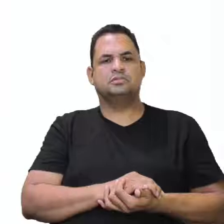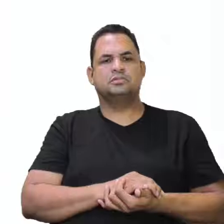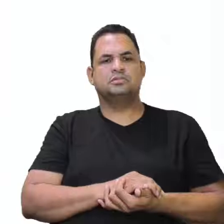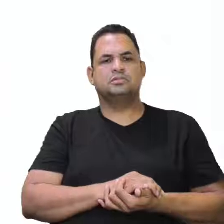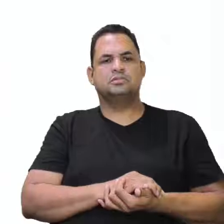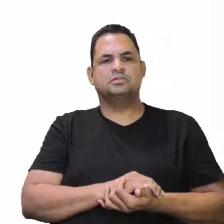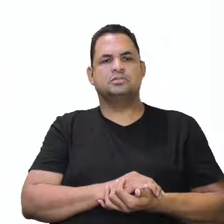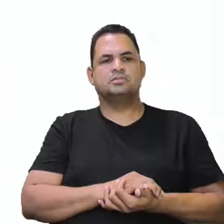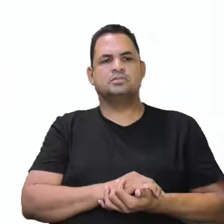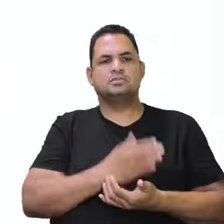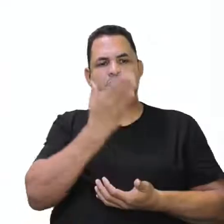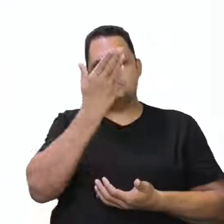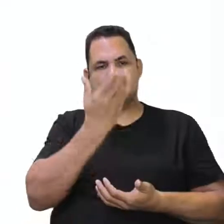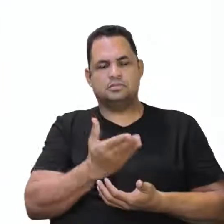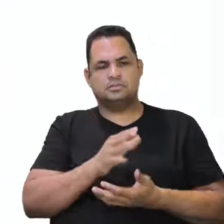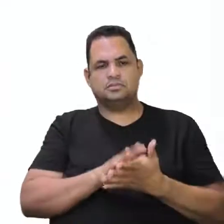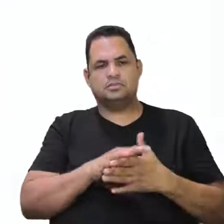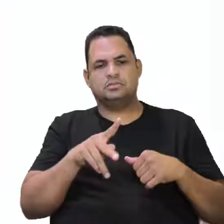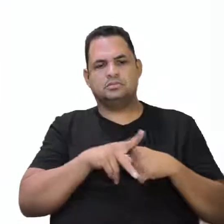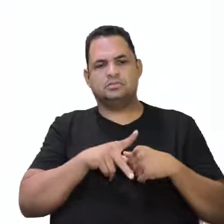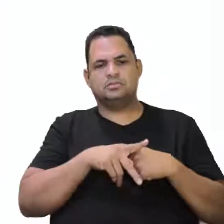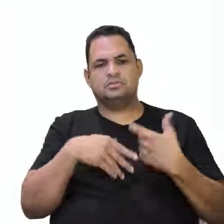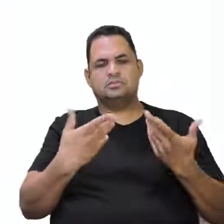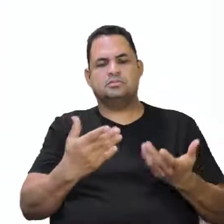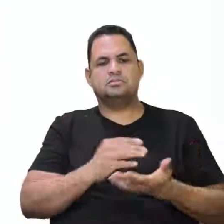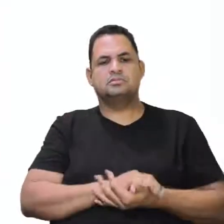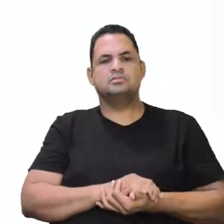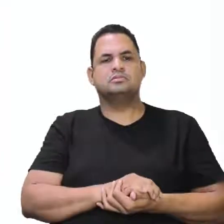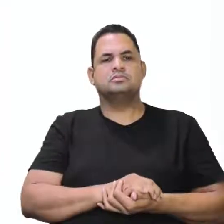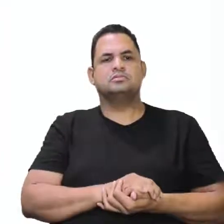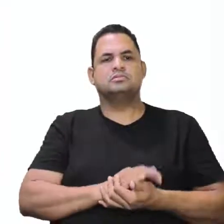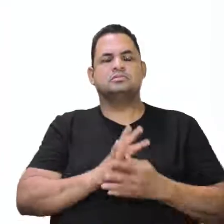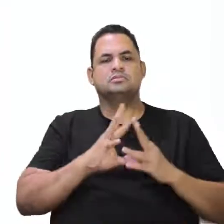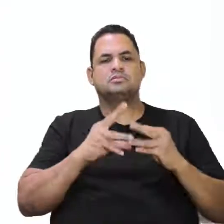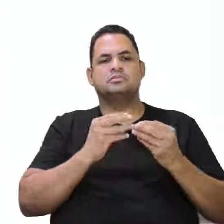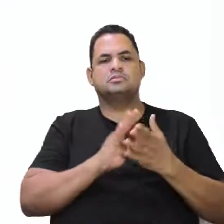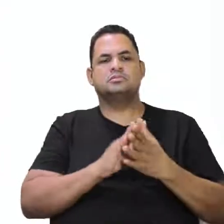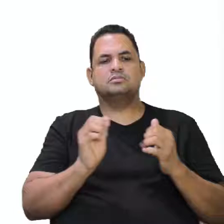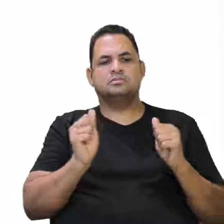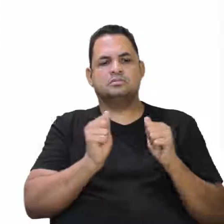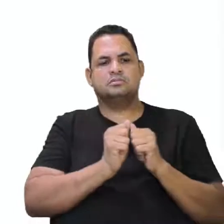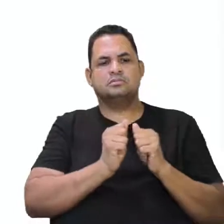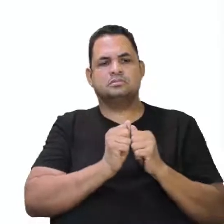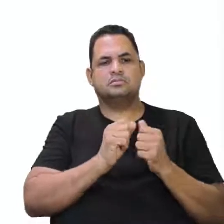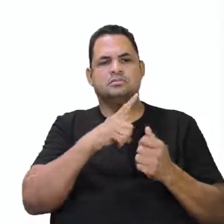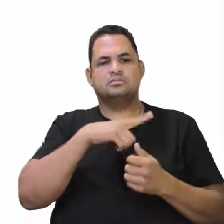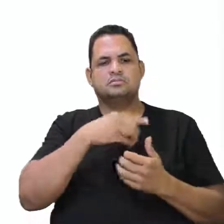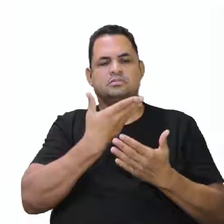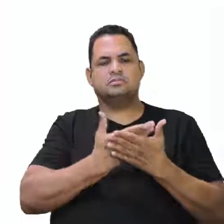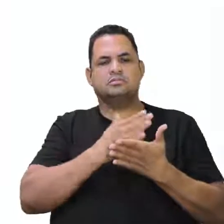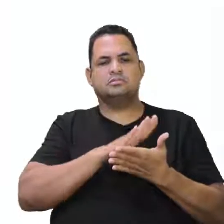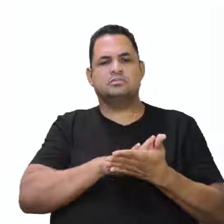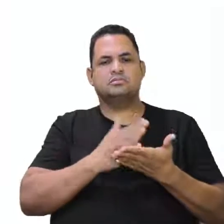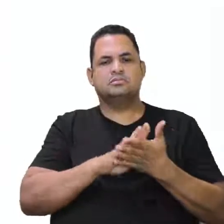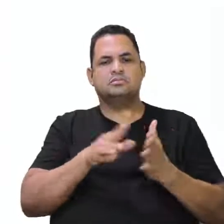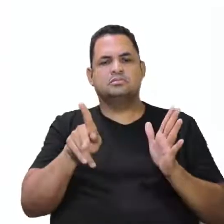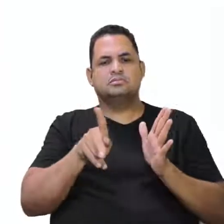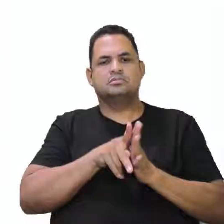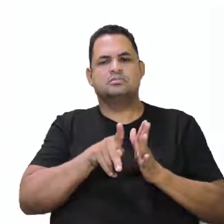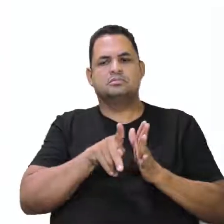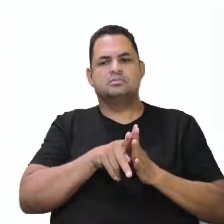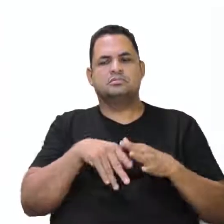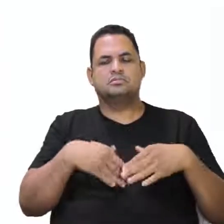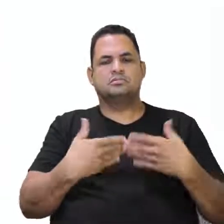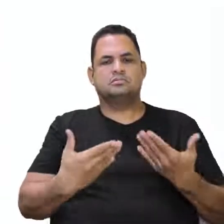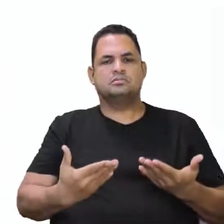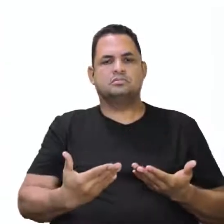agora. Some, any, no e every. Então, todos eles vão juntar, vão ter traduções